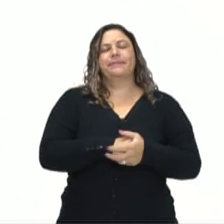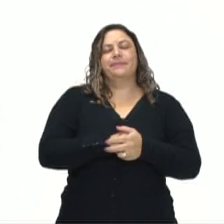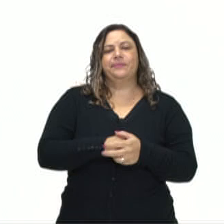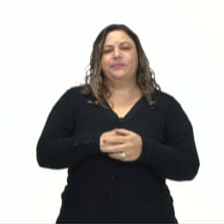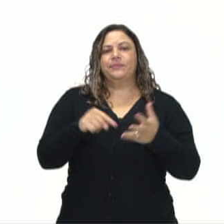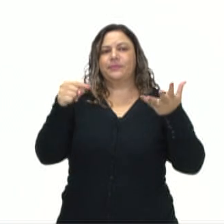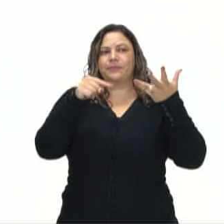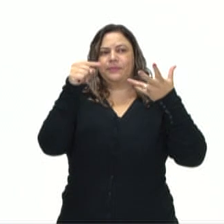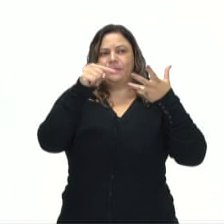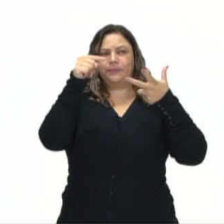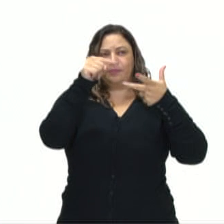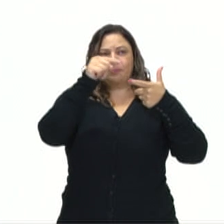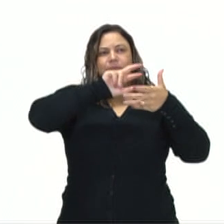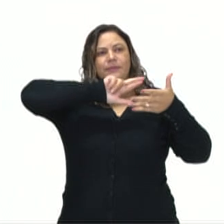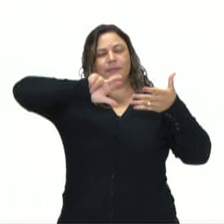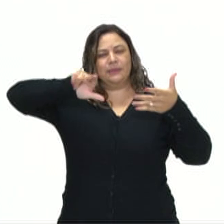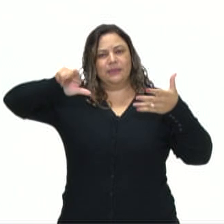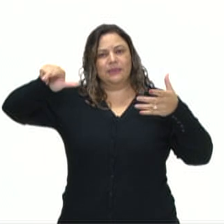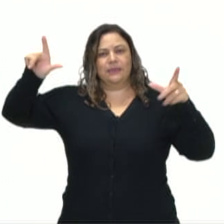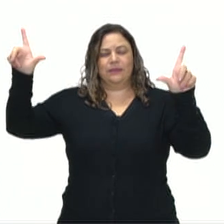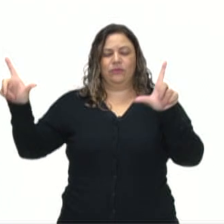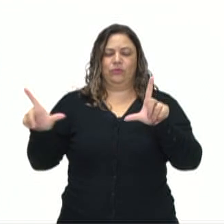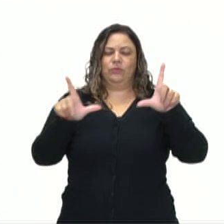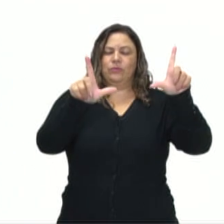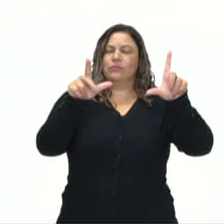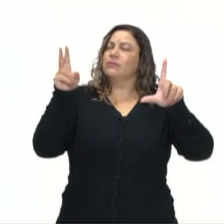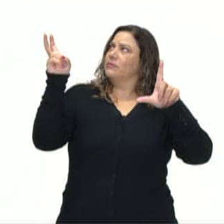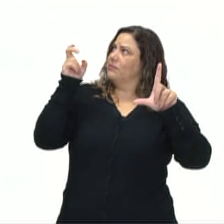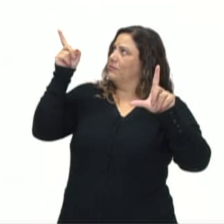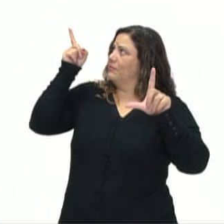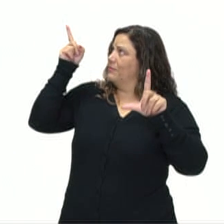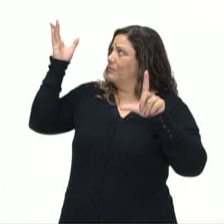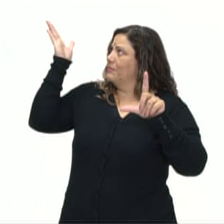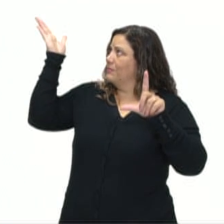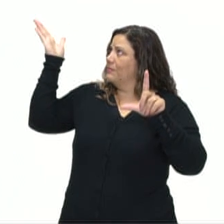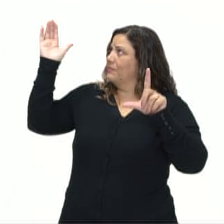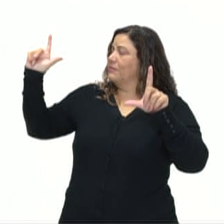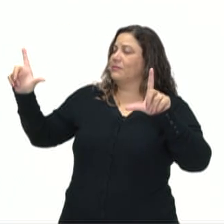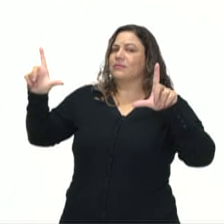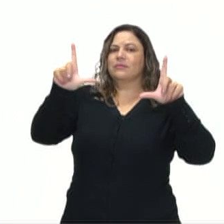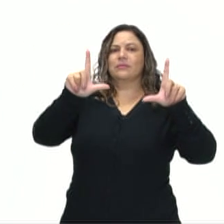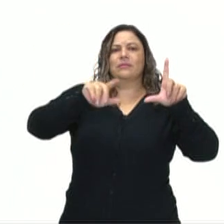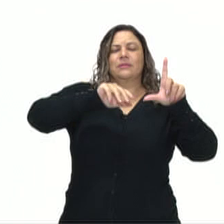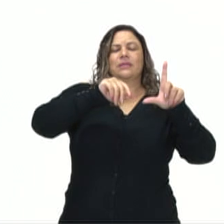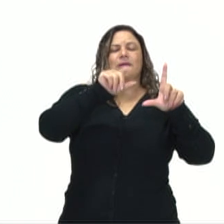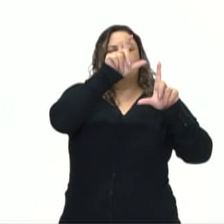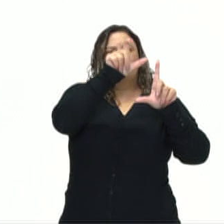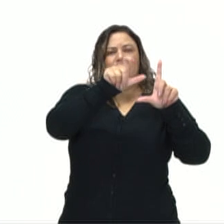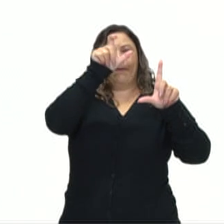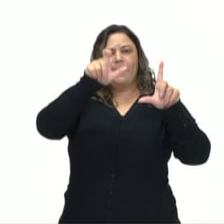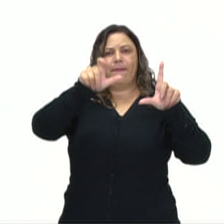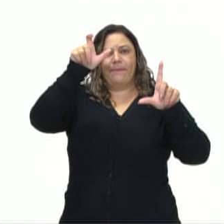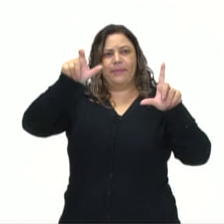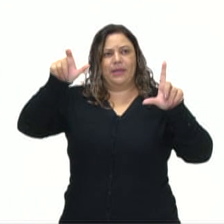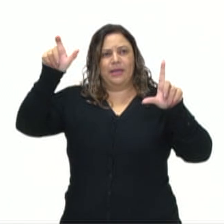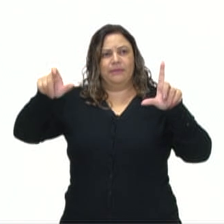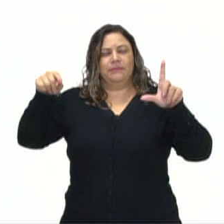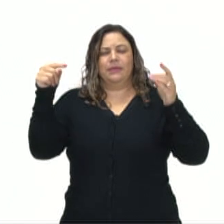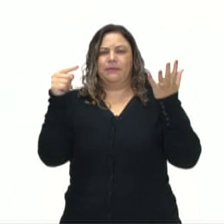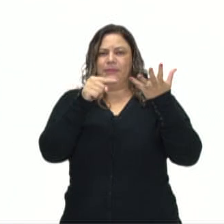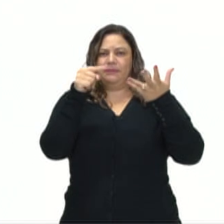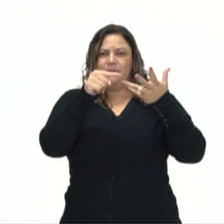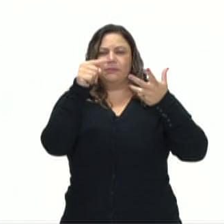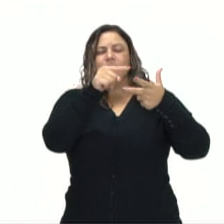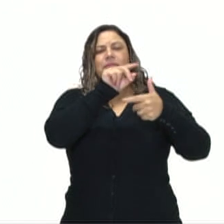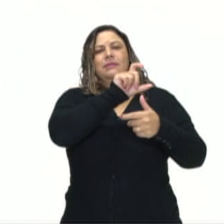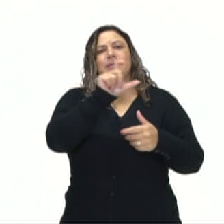coragem, generosidade, avareza, covardia, compaixão, justiça, caridade,